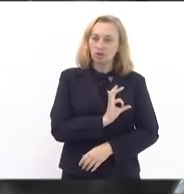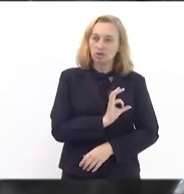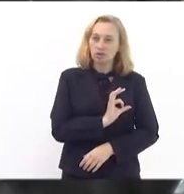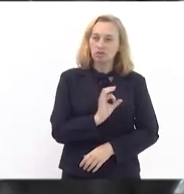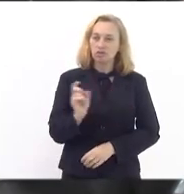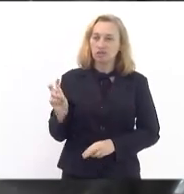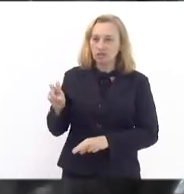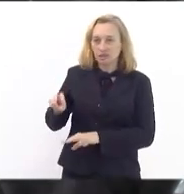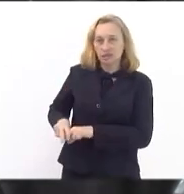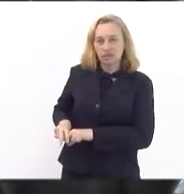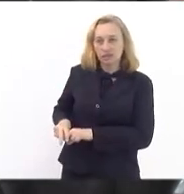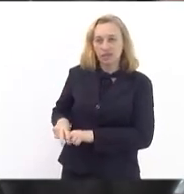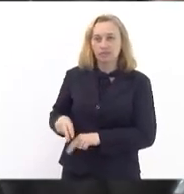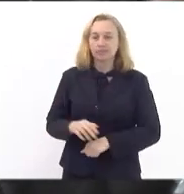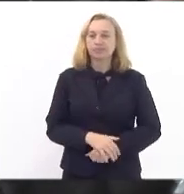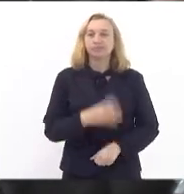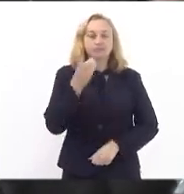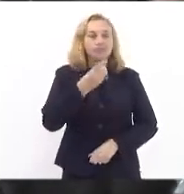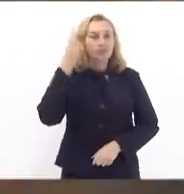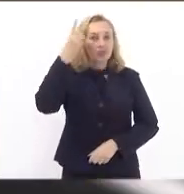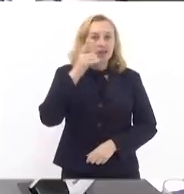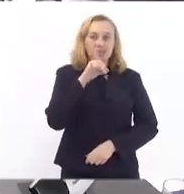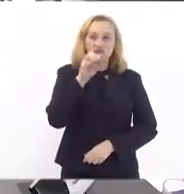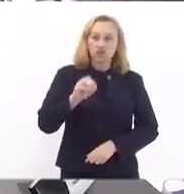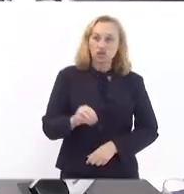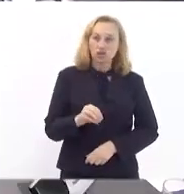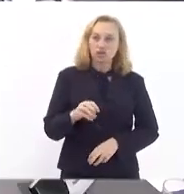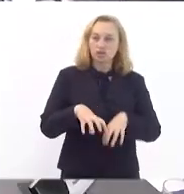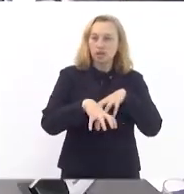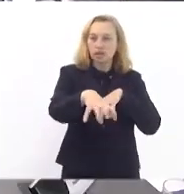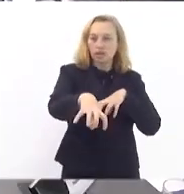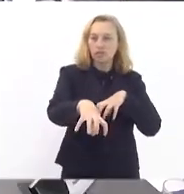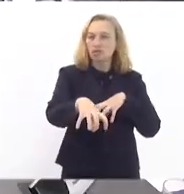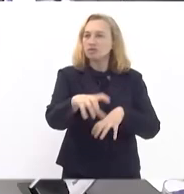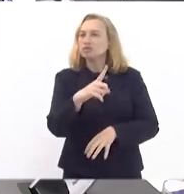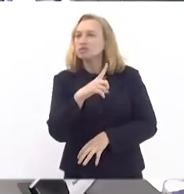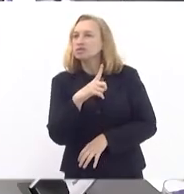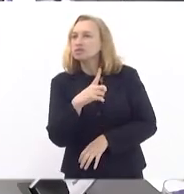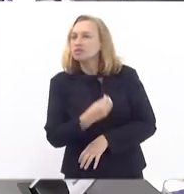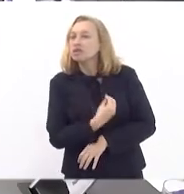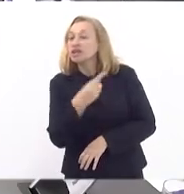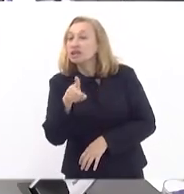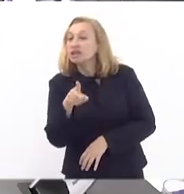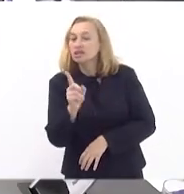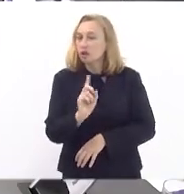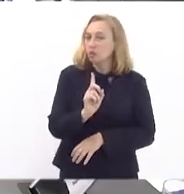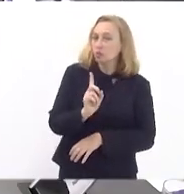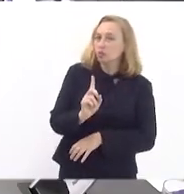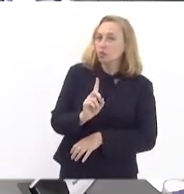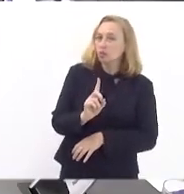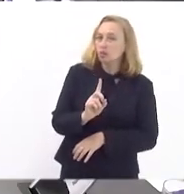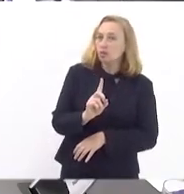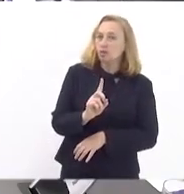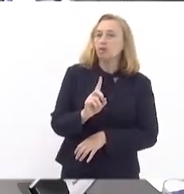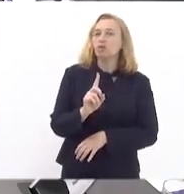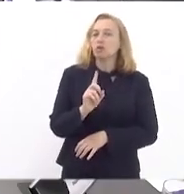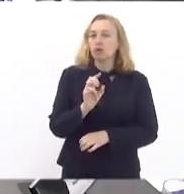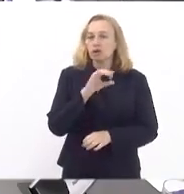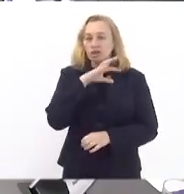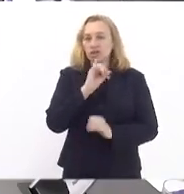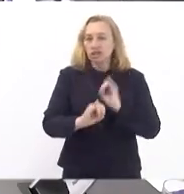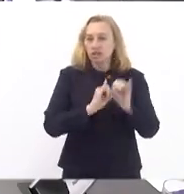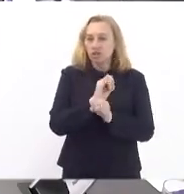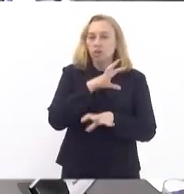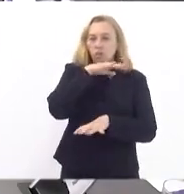sentar Deputado Dionísio extrair remotamente Ok ainda não conexão por